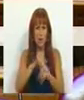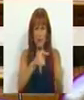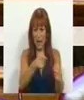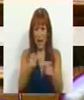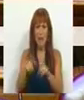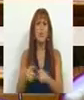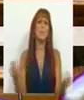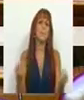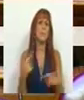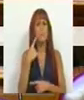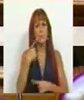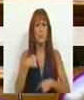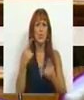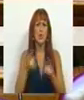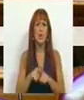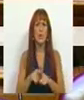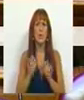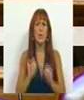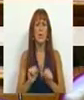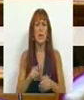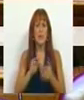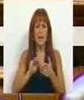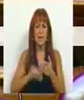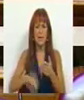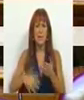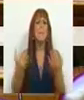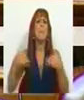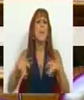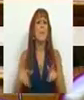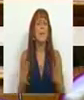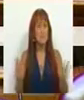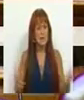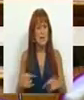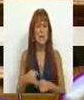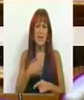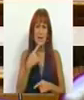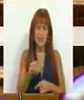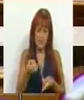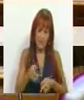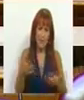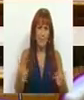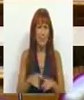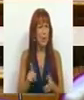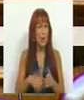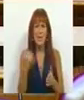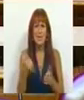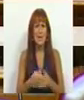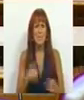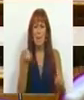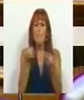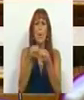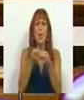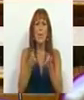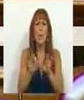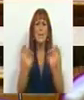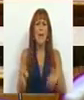hospitalar, aliás manifestadas na petição, mas não podemos deixar de afirmar que nem sempre proximidade